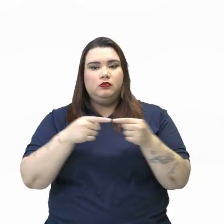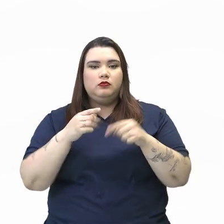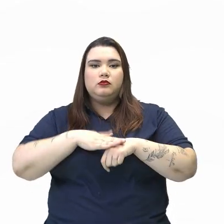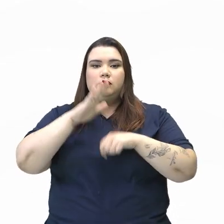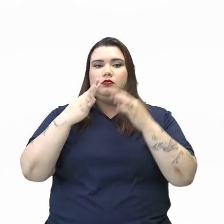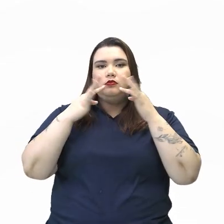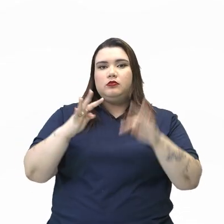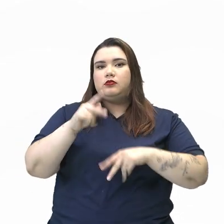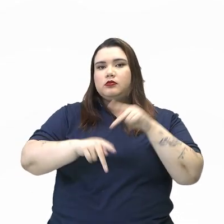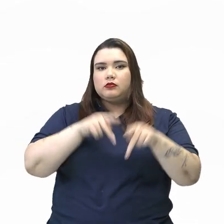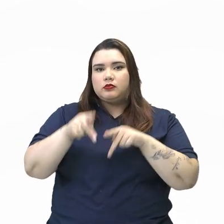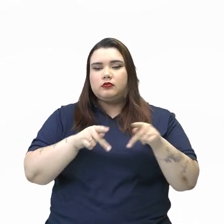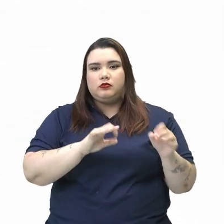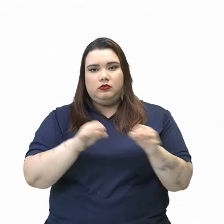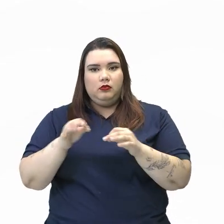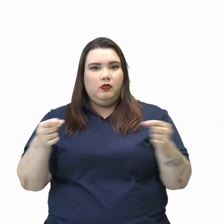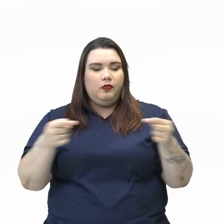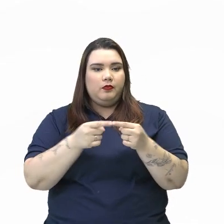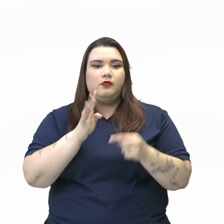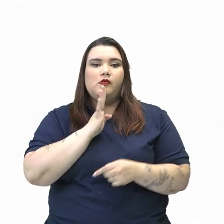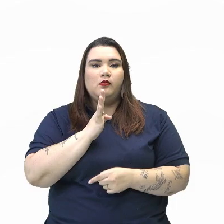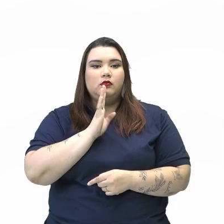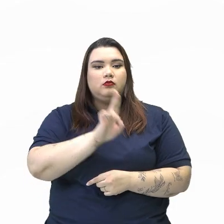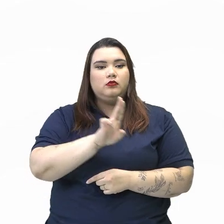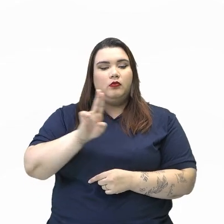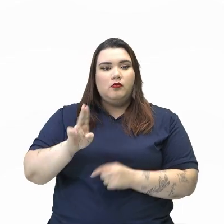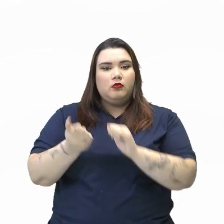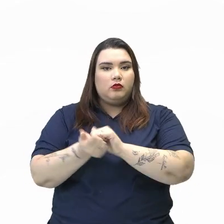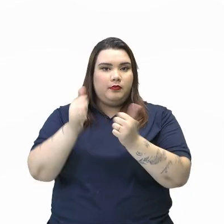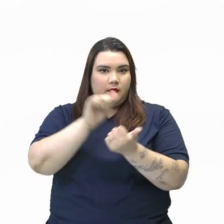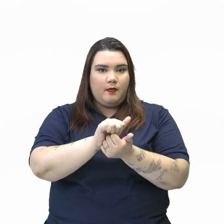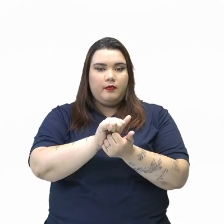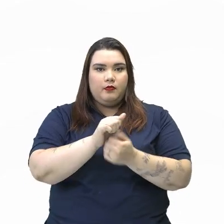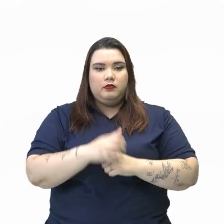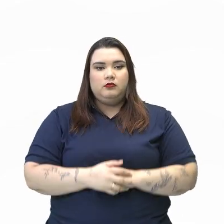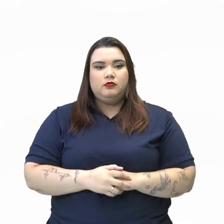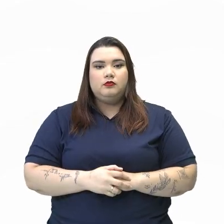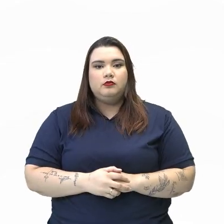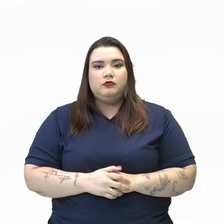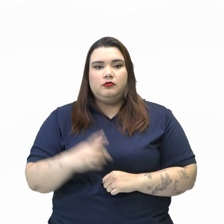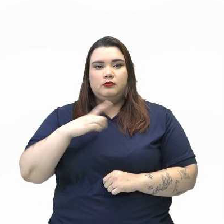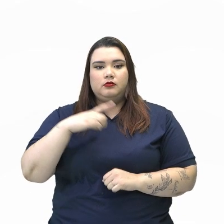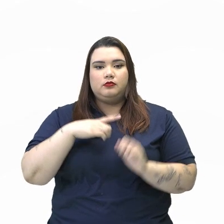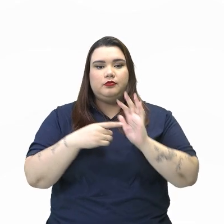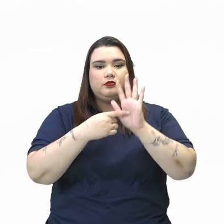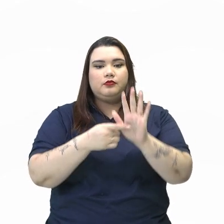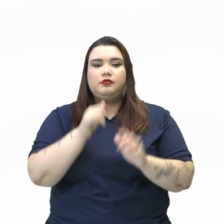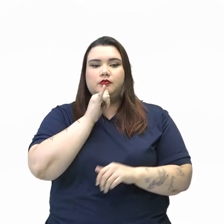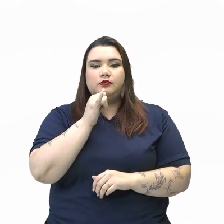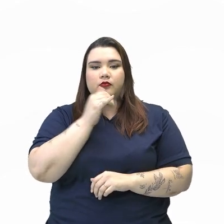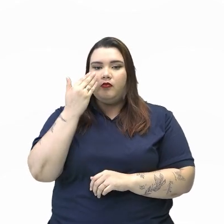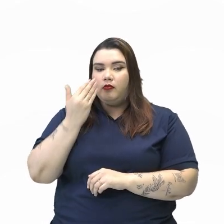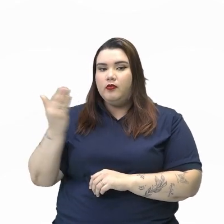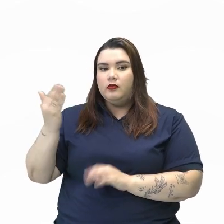na população. É a condição que nós chamamos de adaptação. E aí nós temos exemplos clássicos,